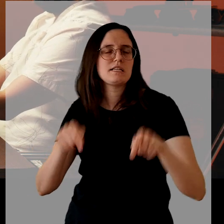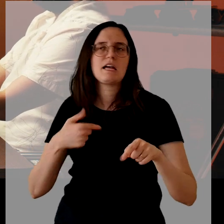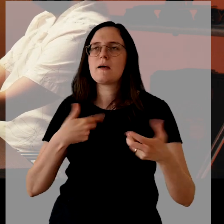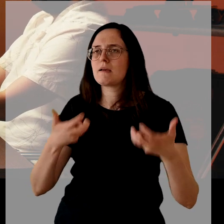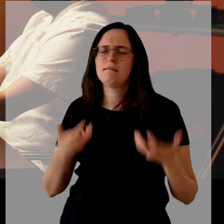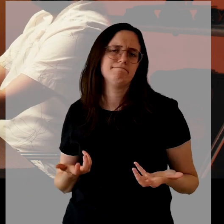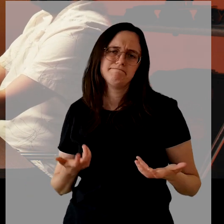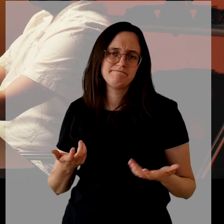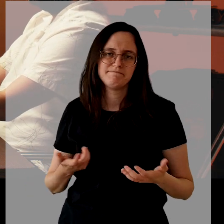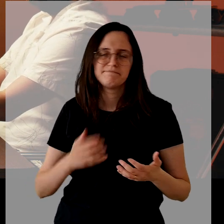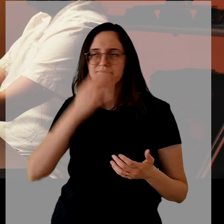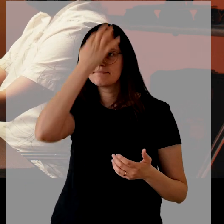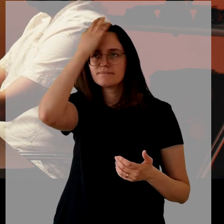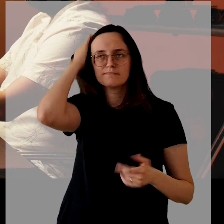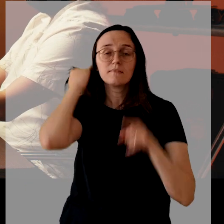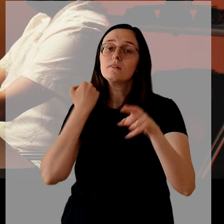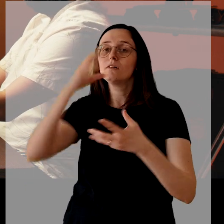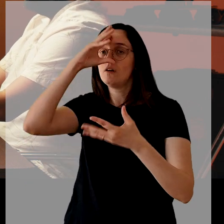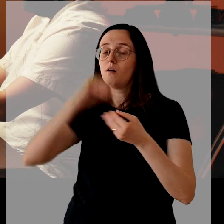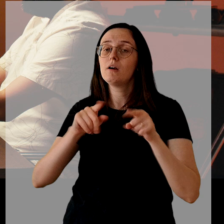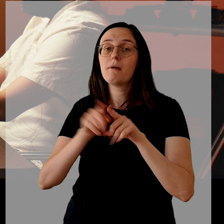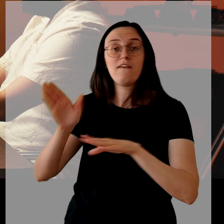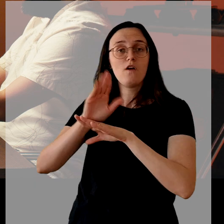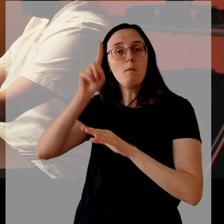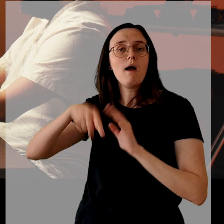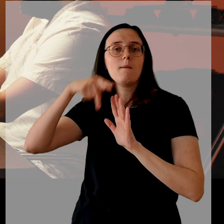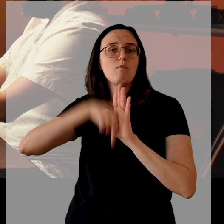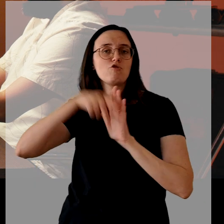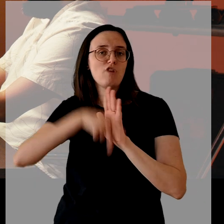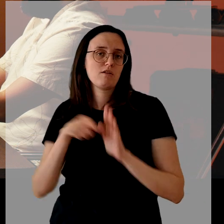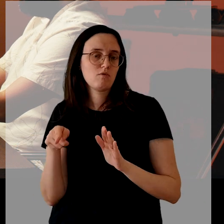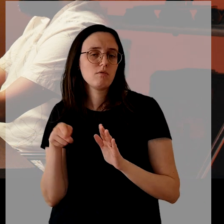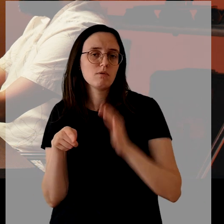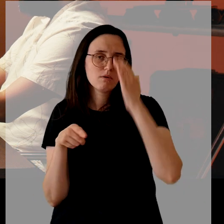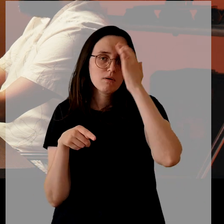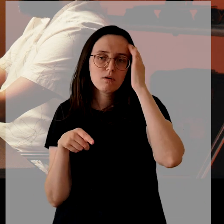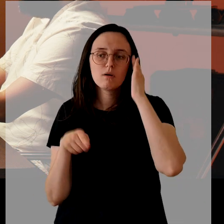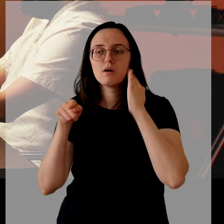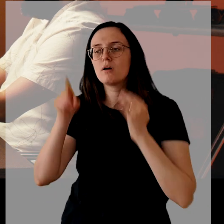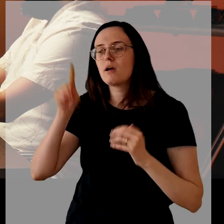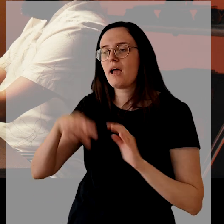porque quer. Você também tem que entender que um filme é um projeto